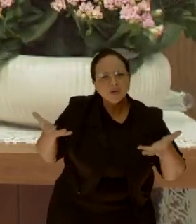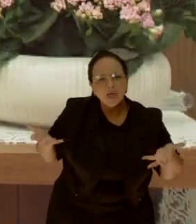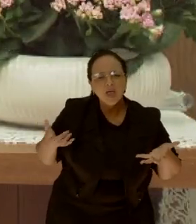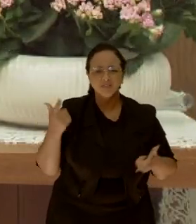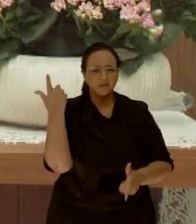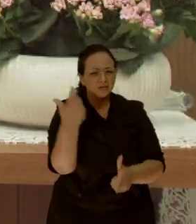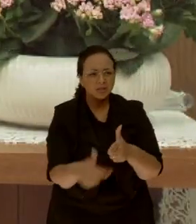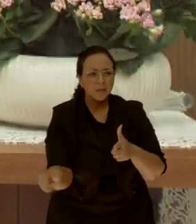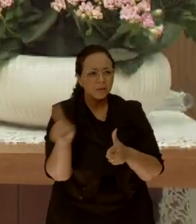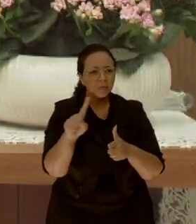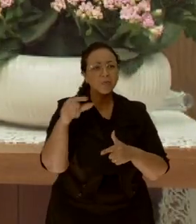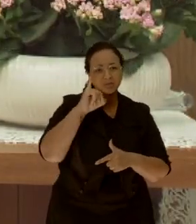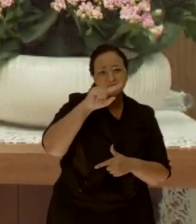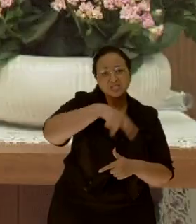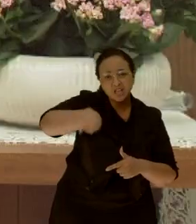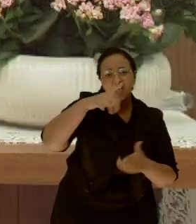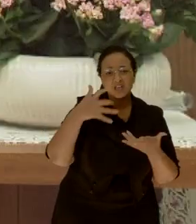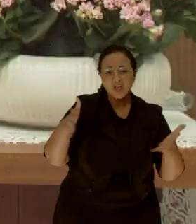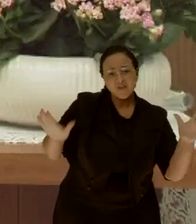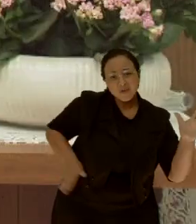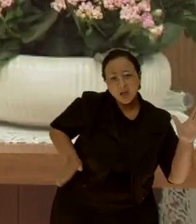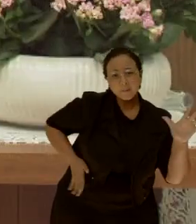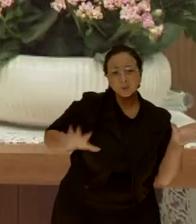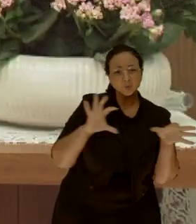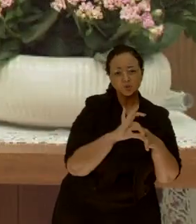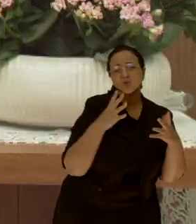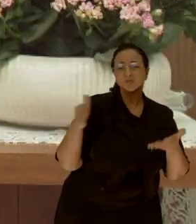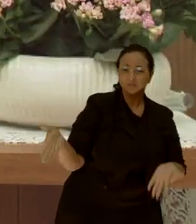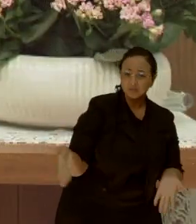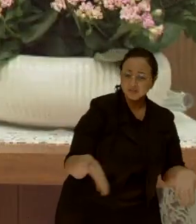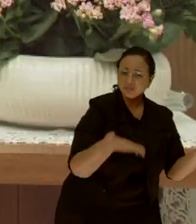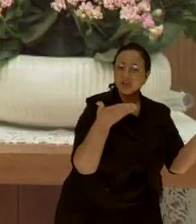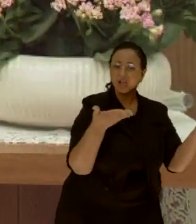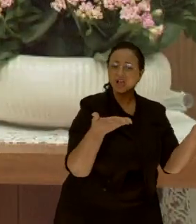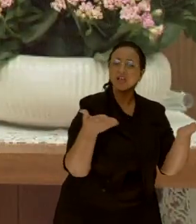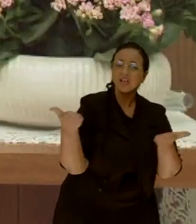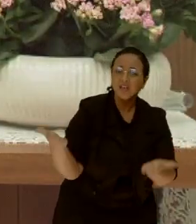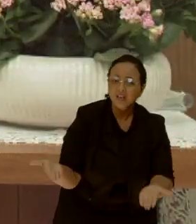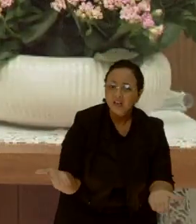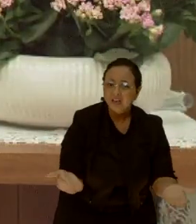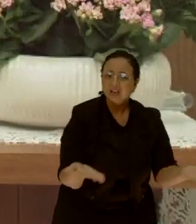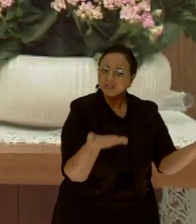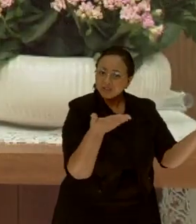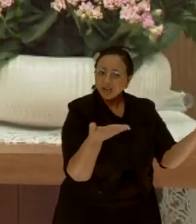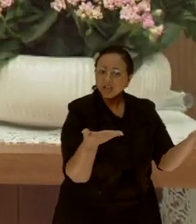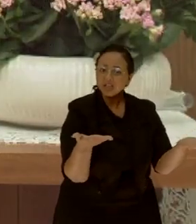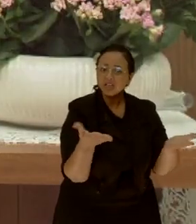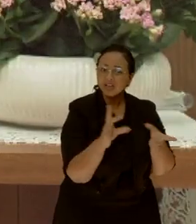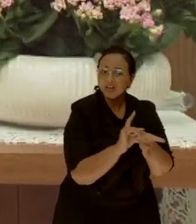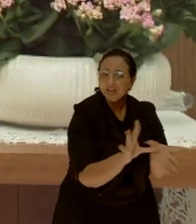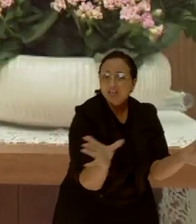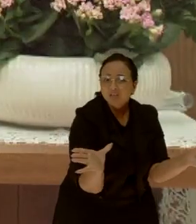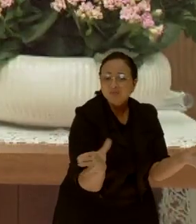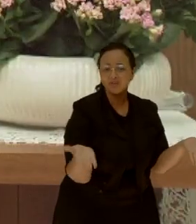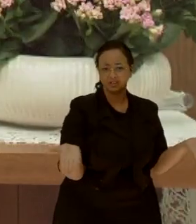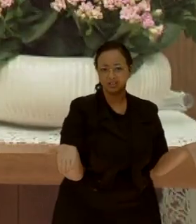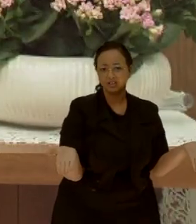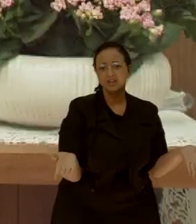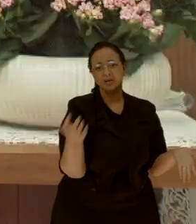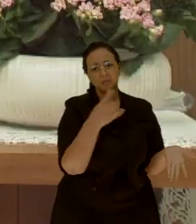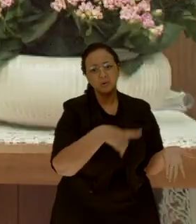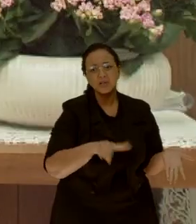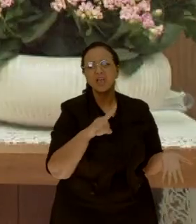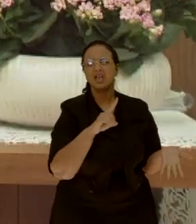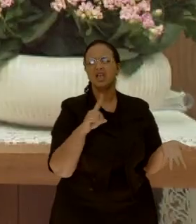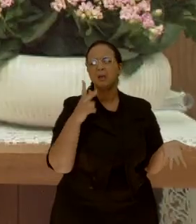Se tiver algum nóia aqui que queira se juntar a eles, vai. É isso mesmo, está perdendo tempo. Que eles vivem disso, vivem